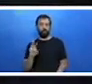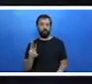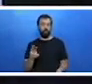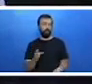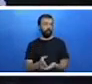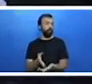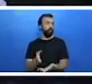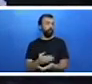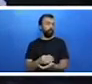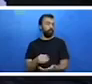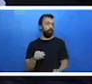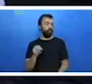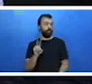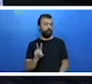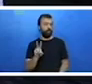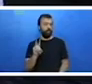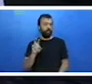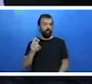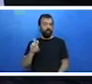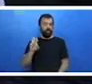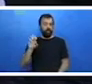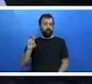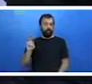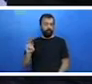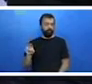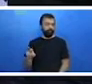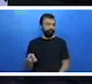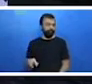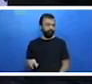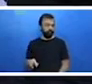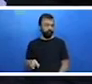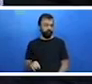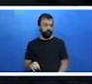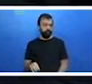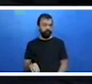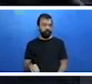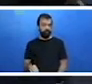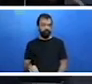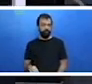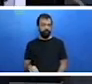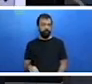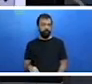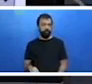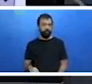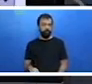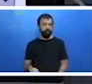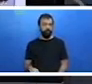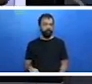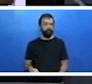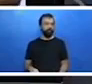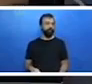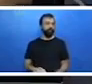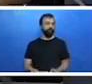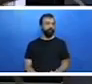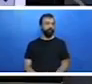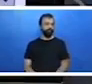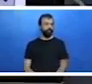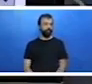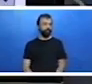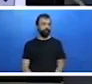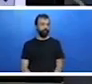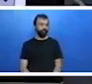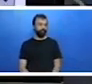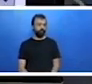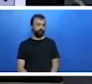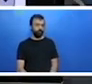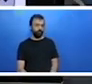Existem outras ordens decimais menores que o 10º. Pessoal, presta atenção aqui em mim agora. Quando eu